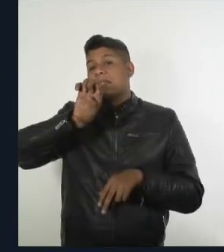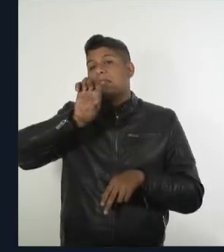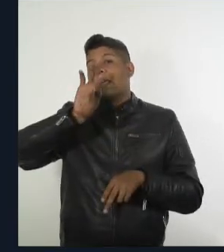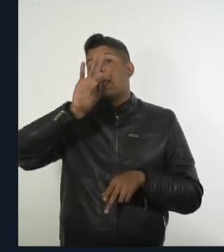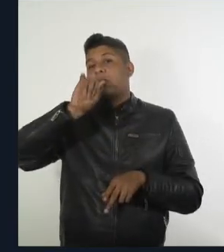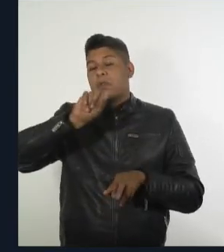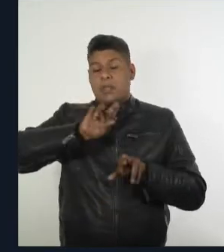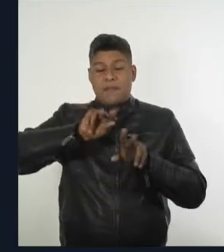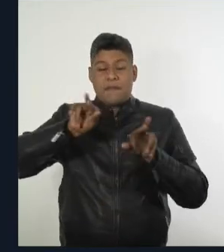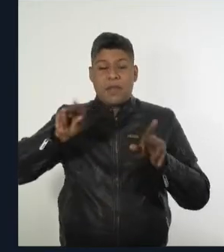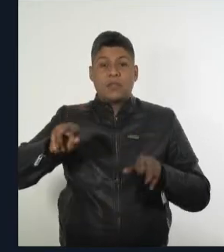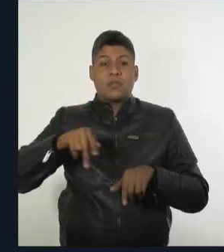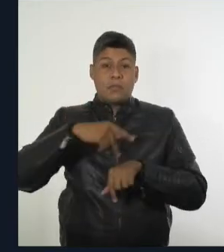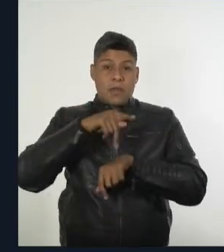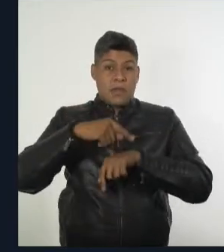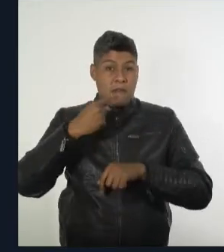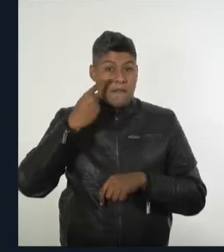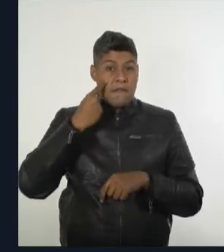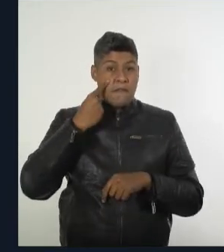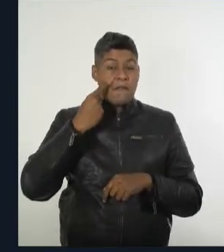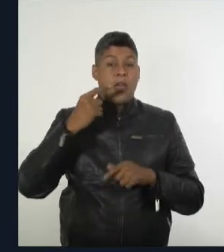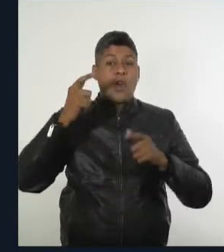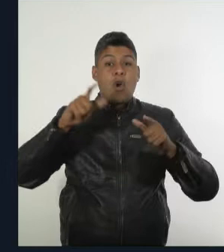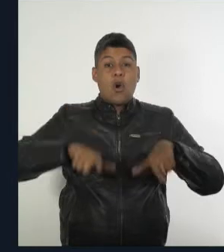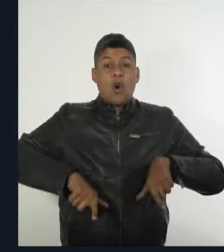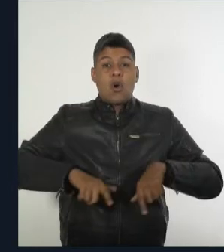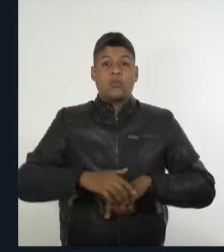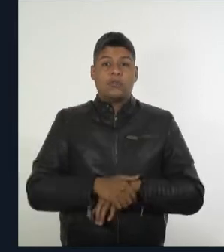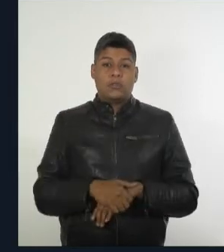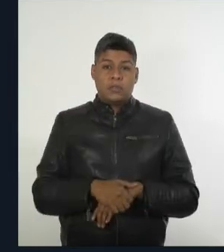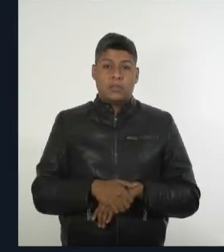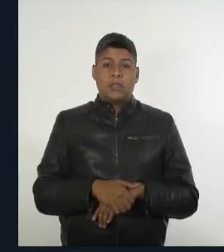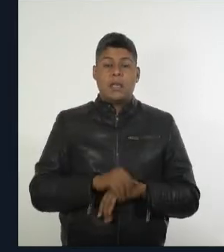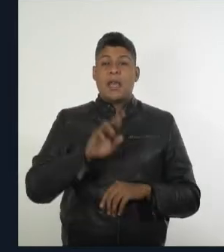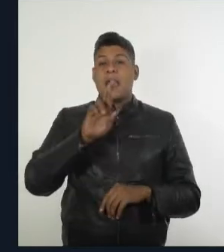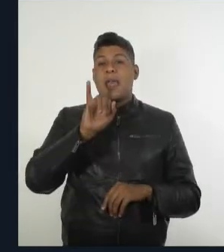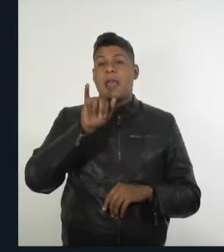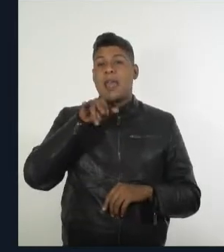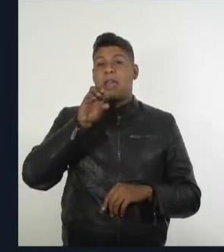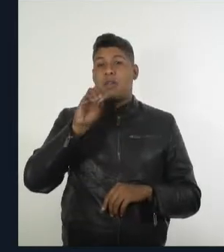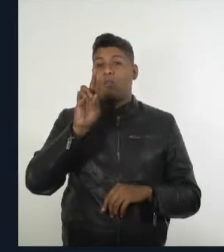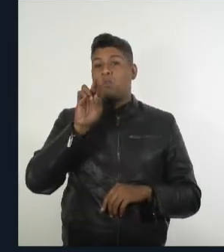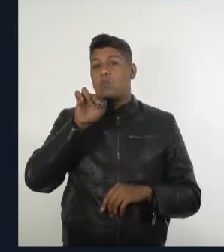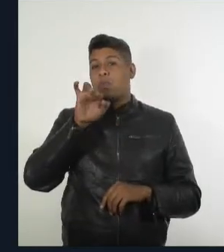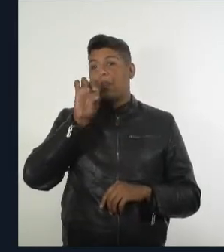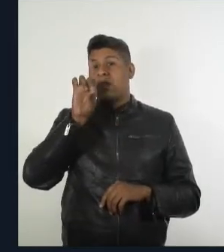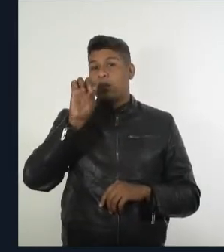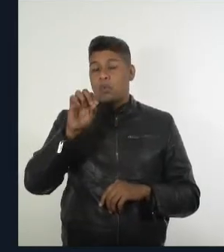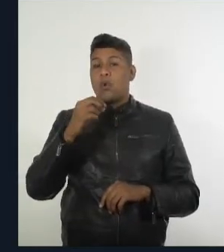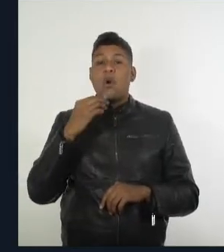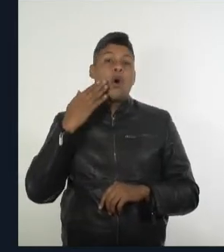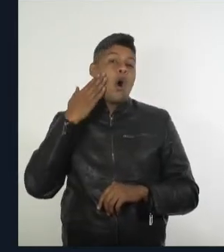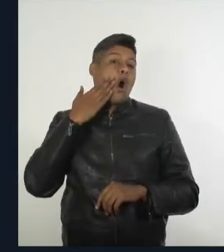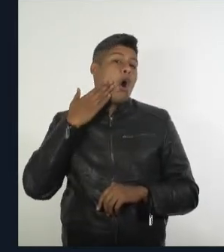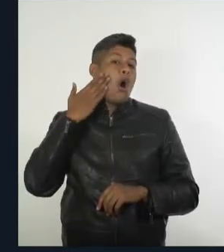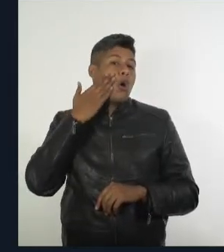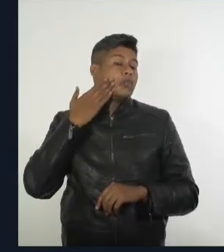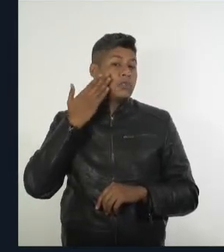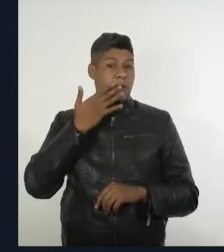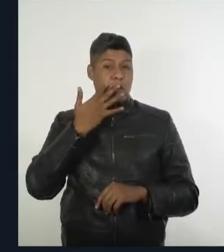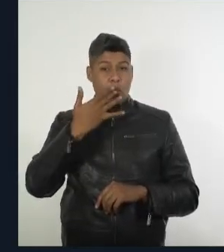países. Se nós formos ver aqui no Reino Unido, a faixa pintada de rosa era a